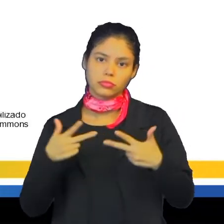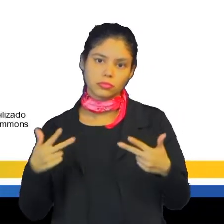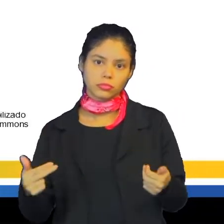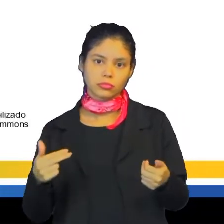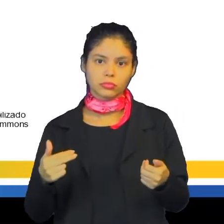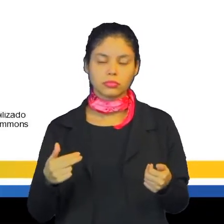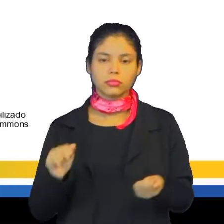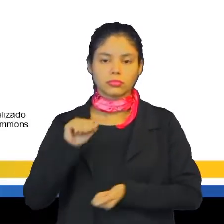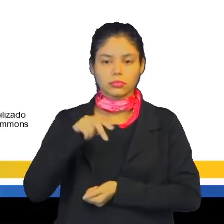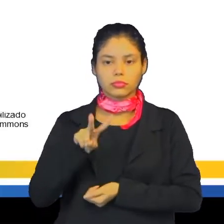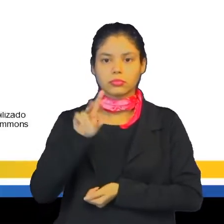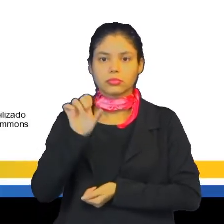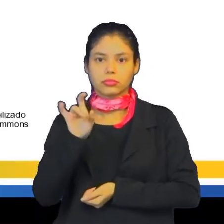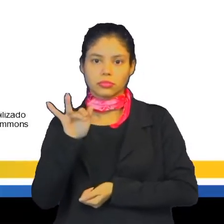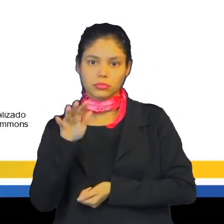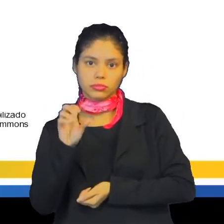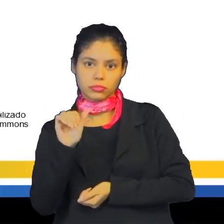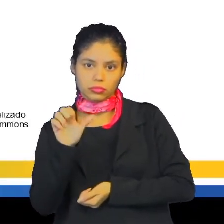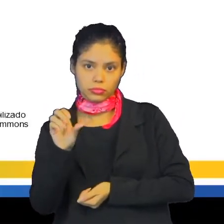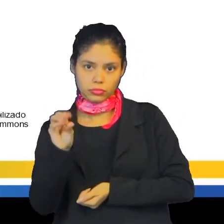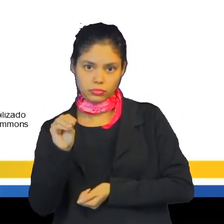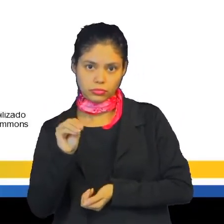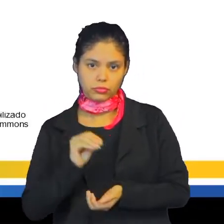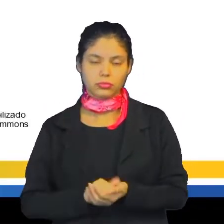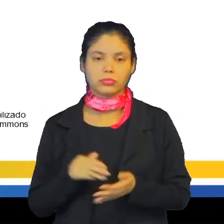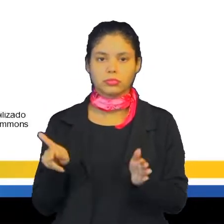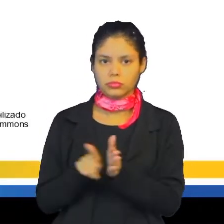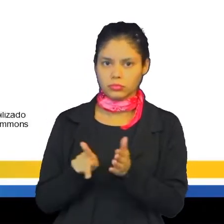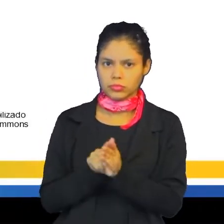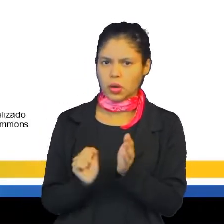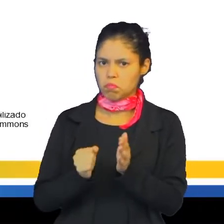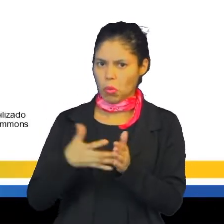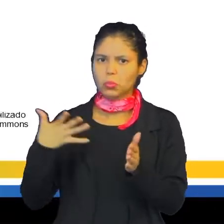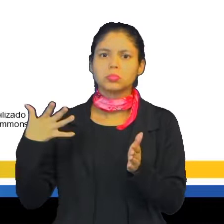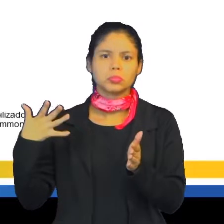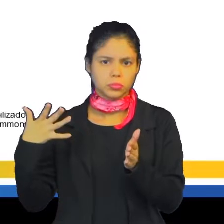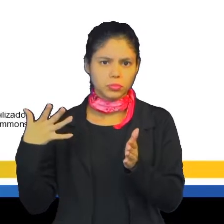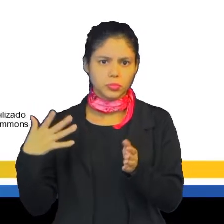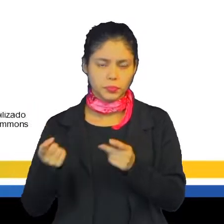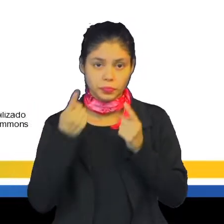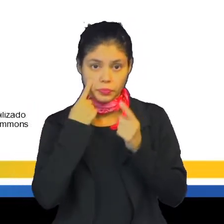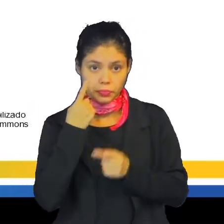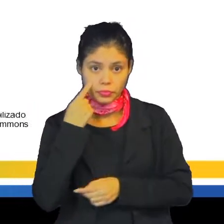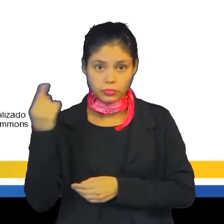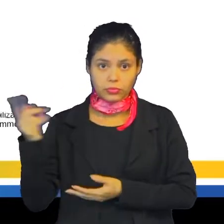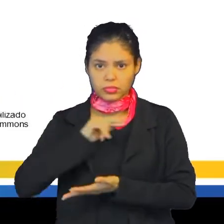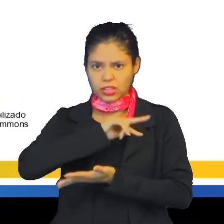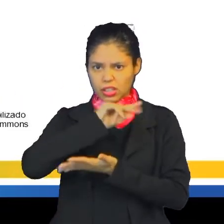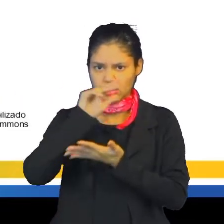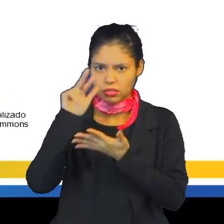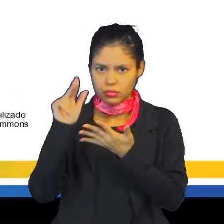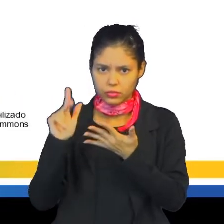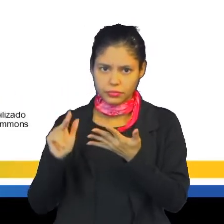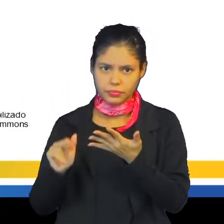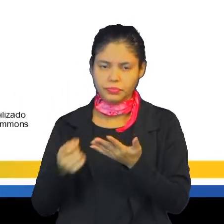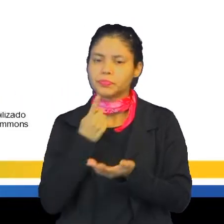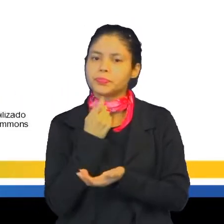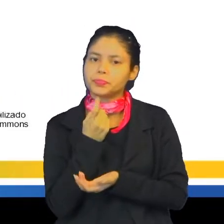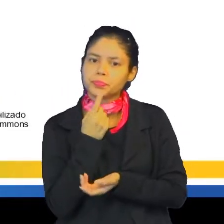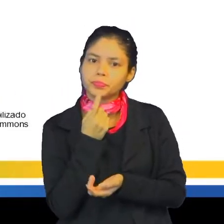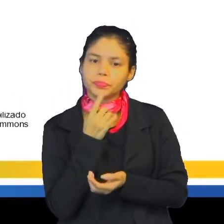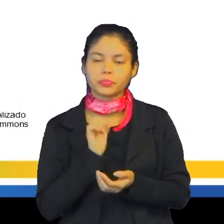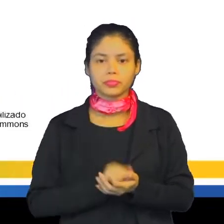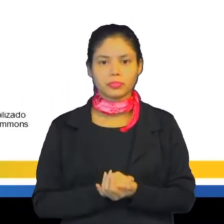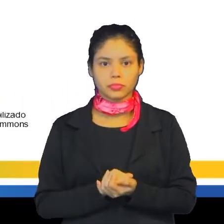de vasos condutores. Esses vasos condutores são muitos, né? Observem a figura que tem muitos, nós temos vasos